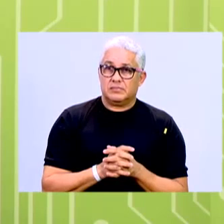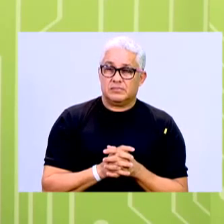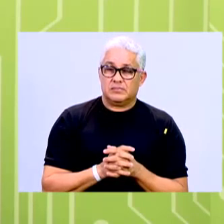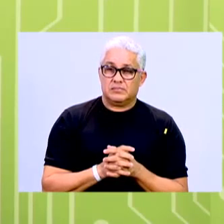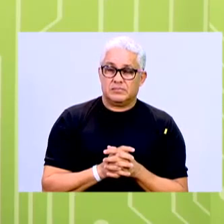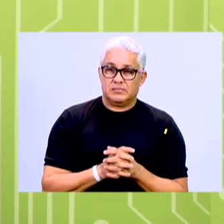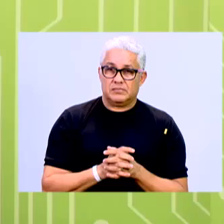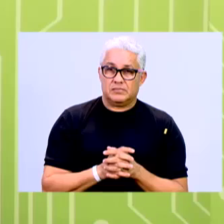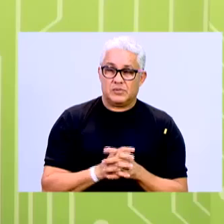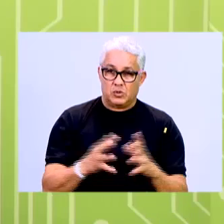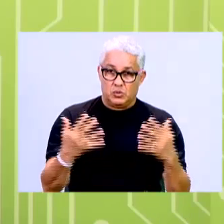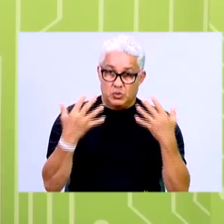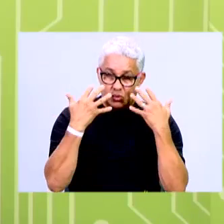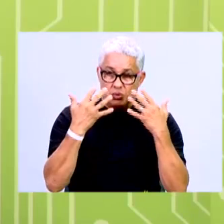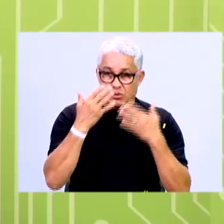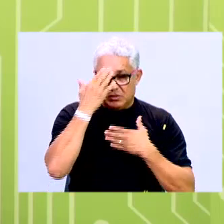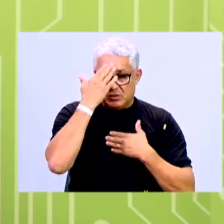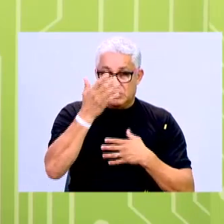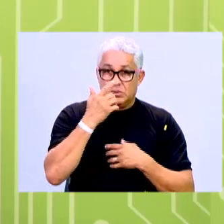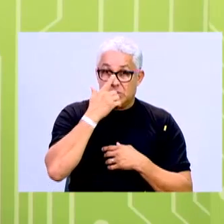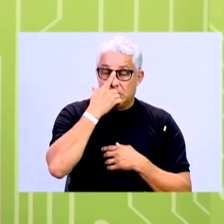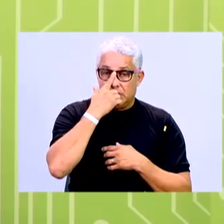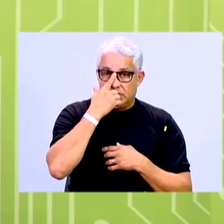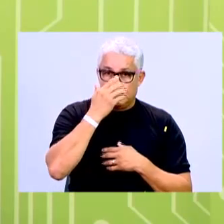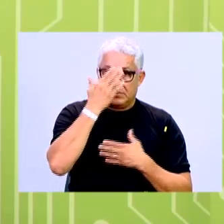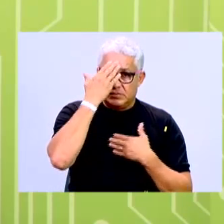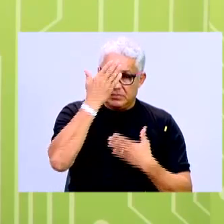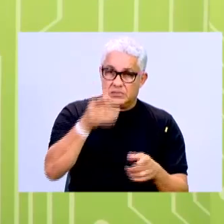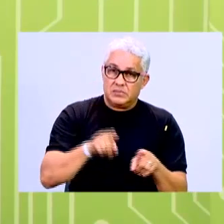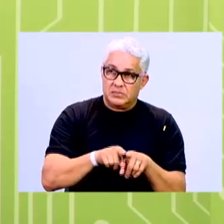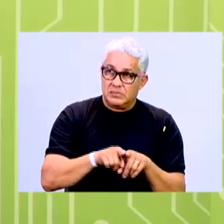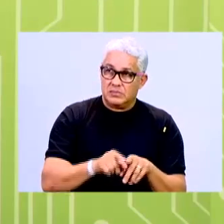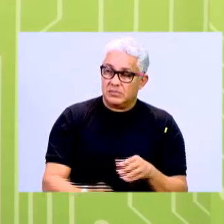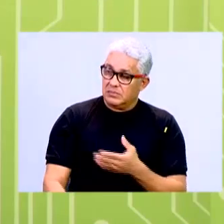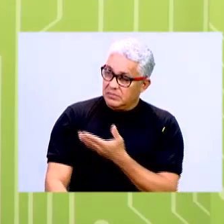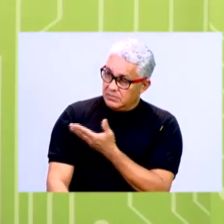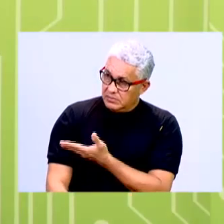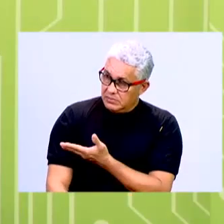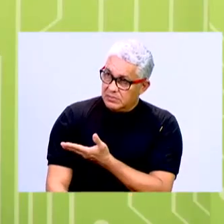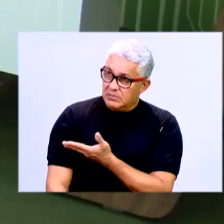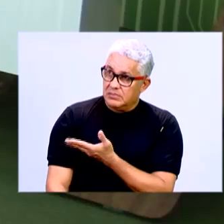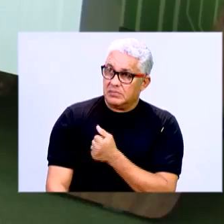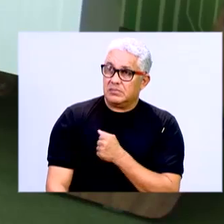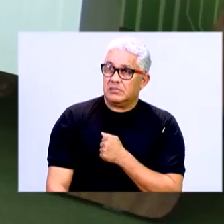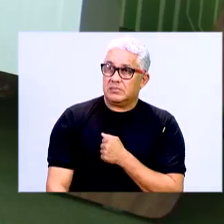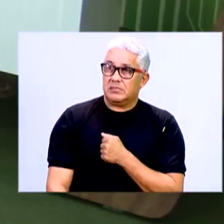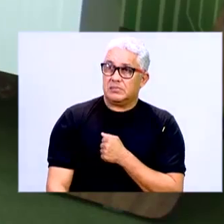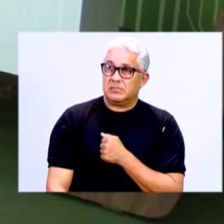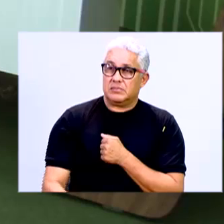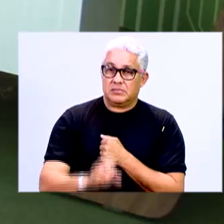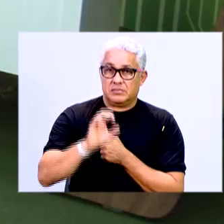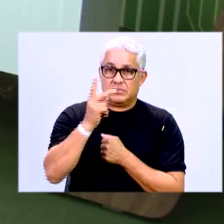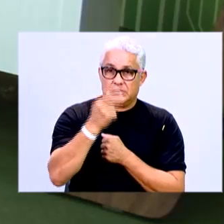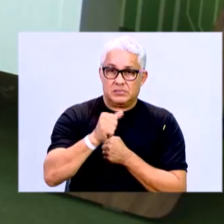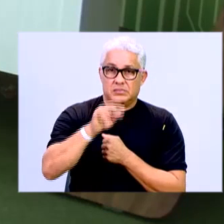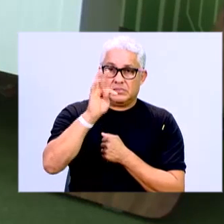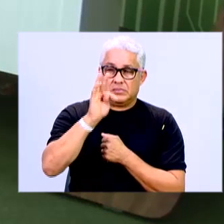pela atenção, agradecemos também pela participação no nosso chat, né,